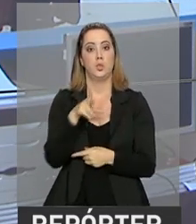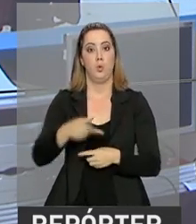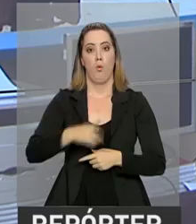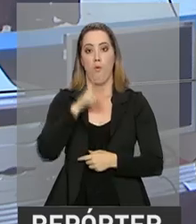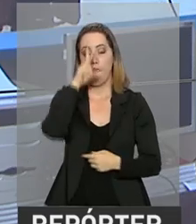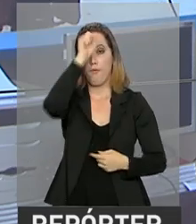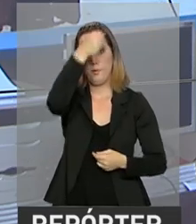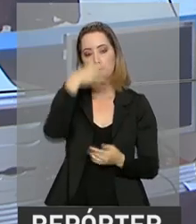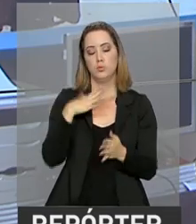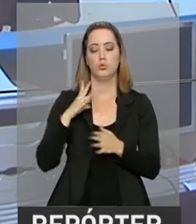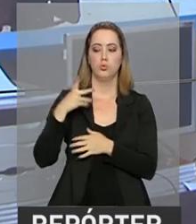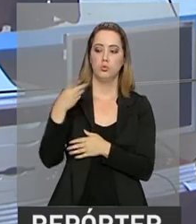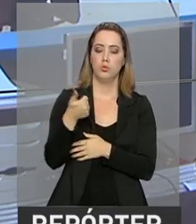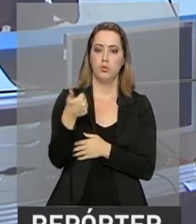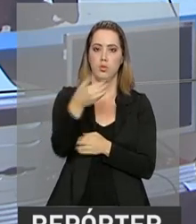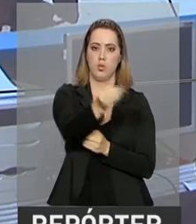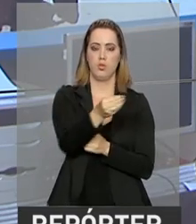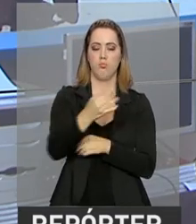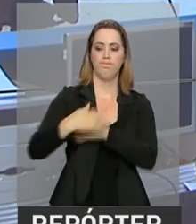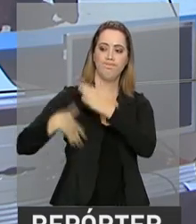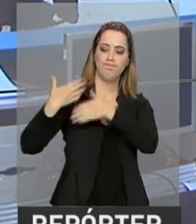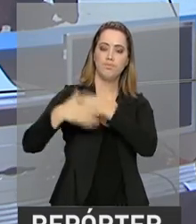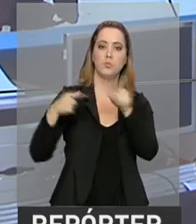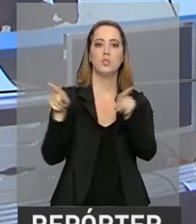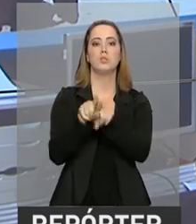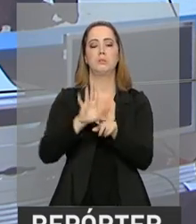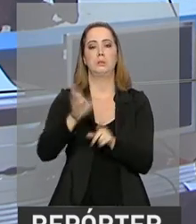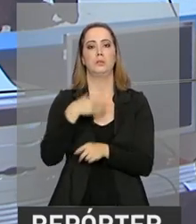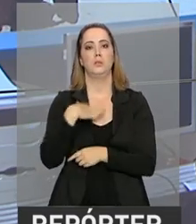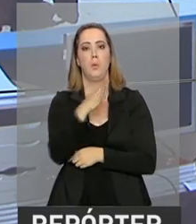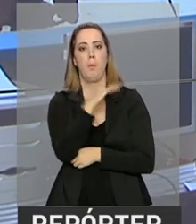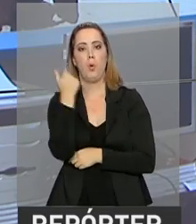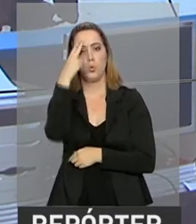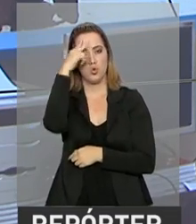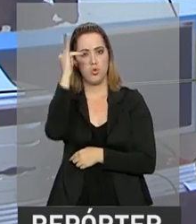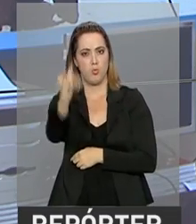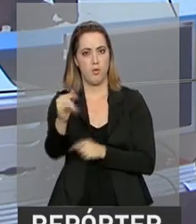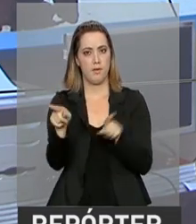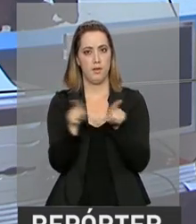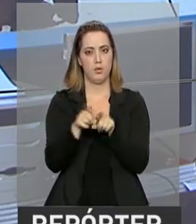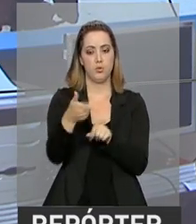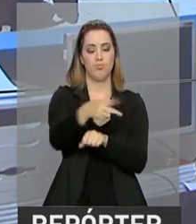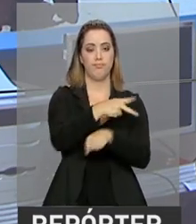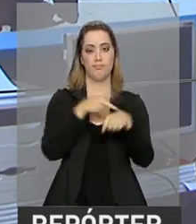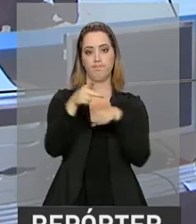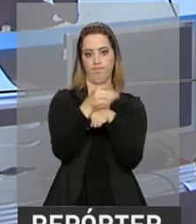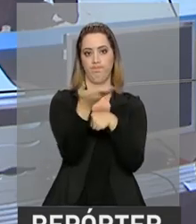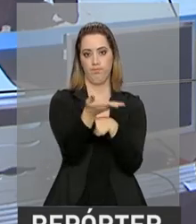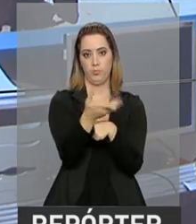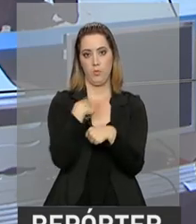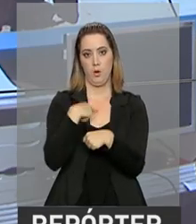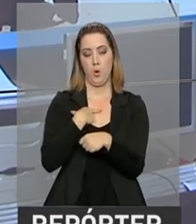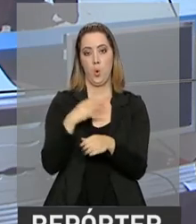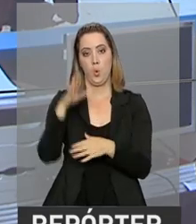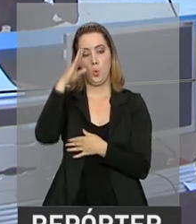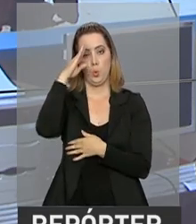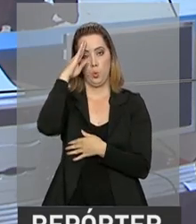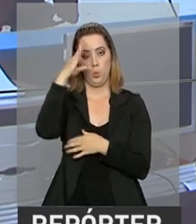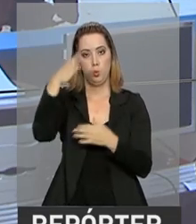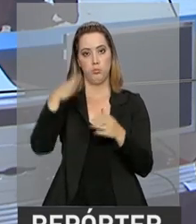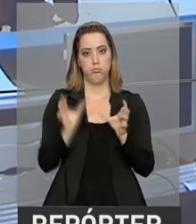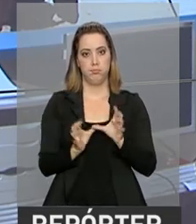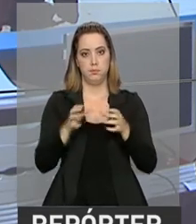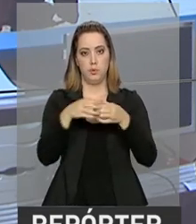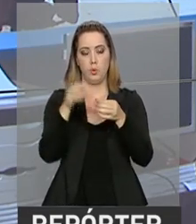forte da última década e já causou mortes no Haiti e na República Dominicana o efetivo brasileiro da força de paz da